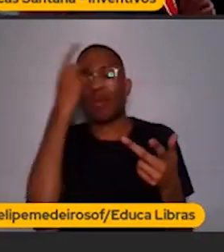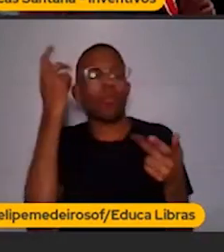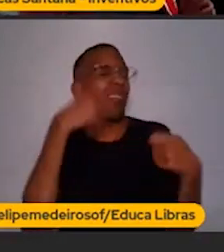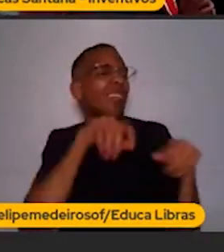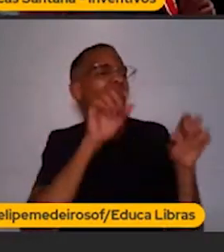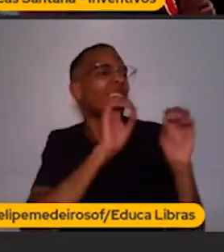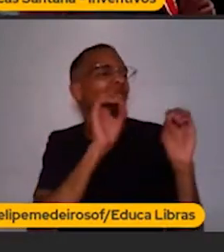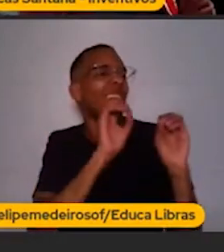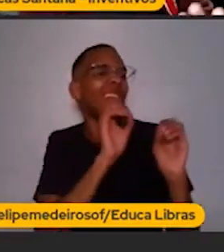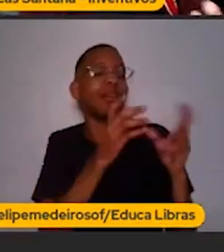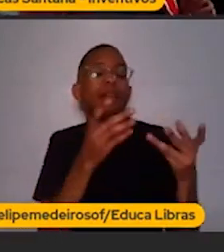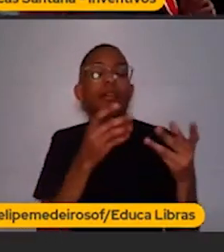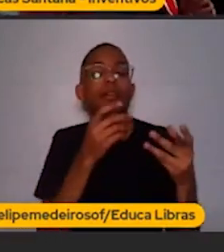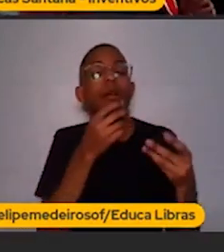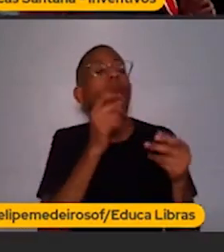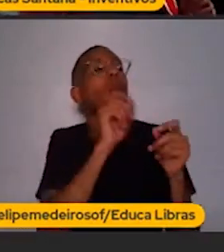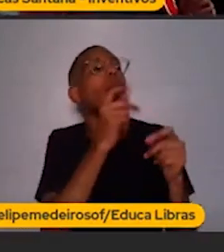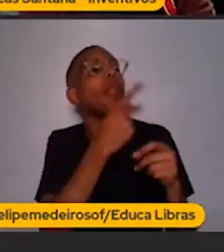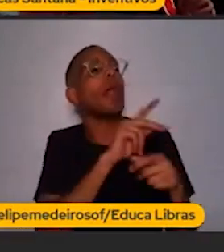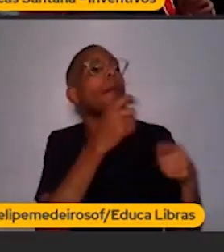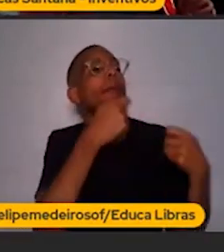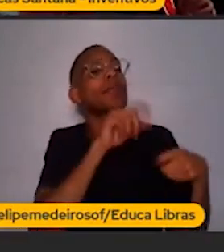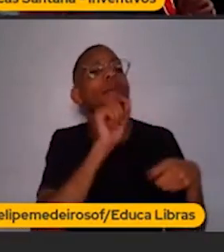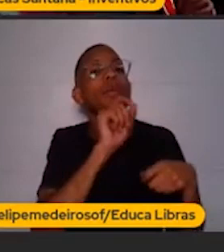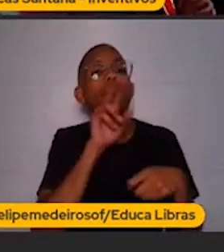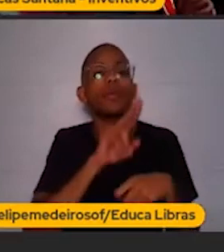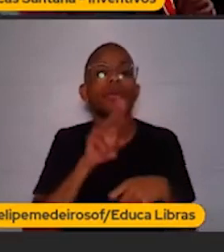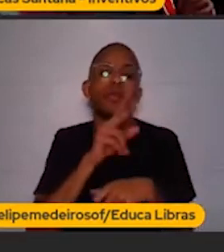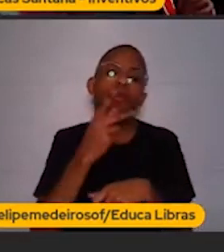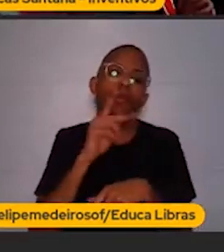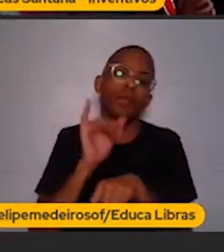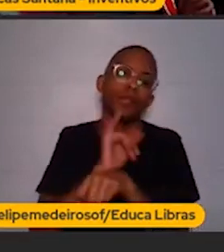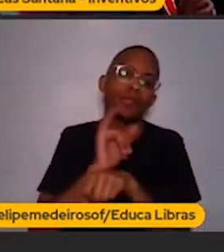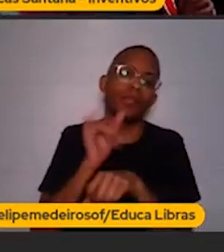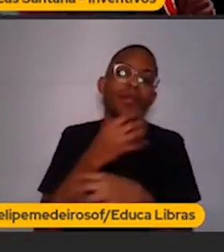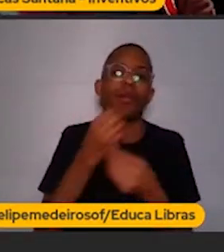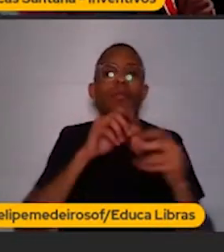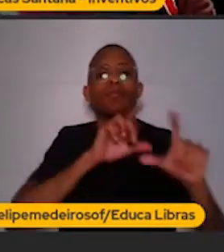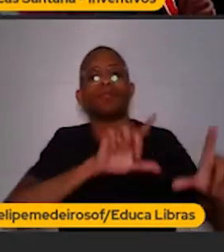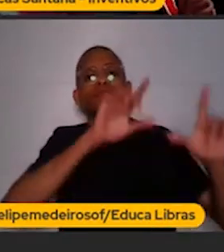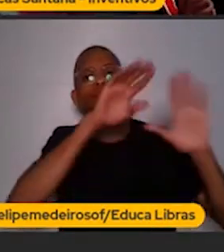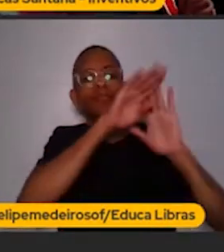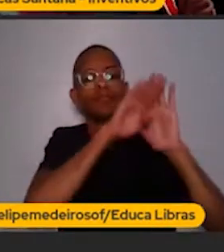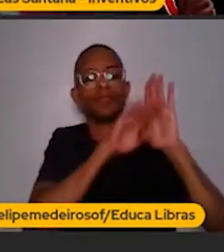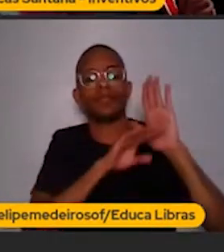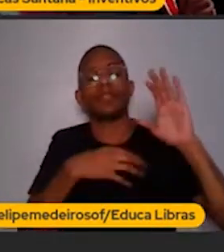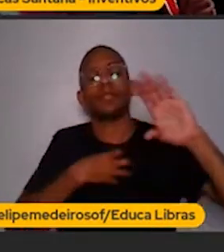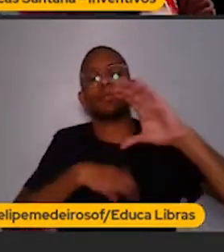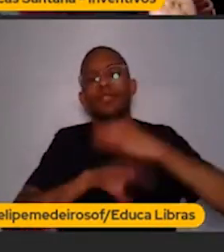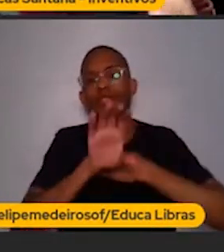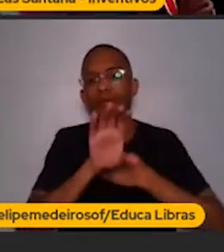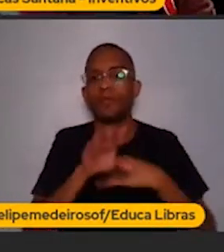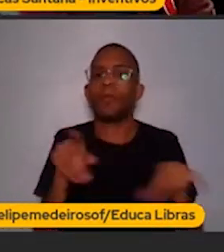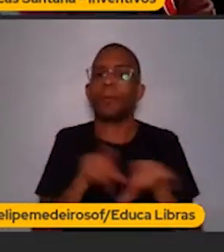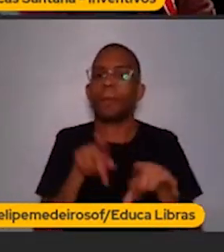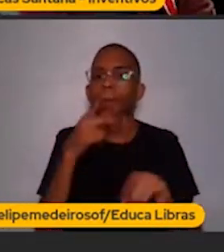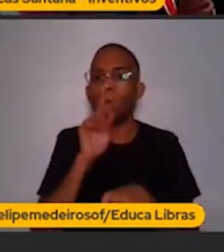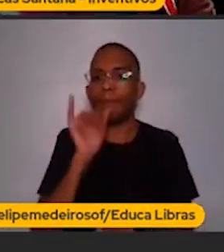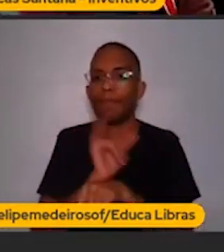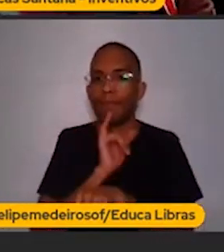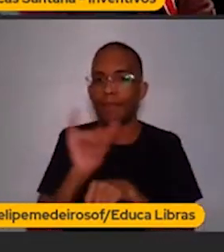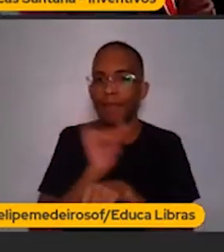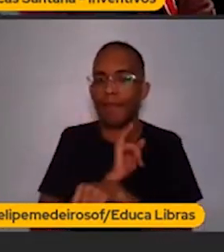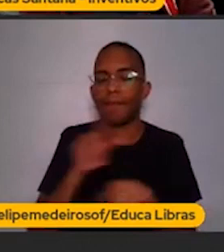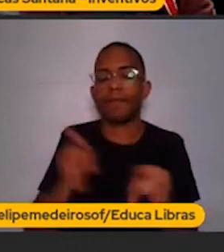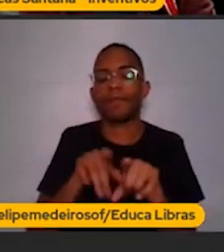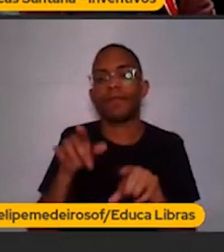de fato, isso que essa pessoa quer, usando a ferramenta como essa, do mapa de empatia. E aí eu queria trazer para você uma ferramenta até um pouco